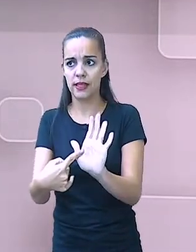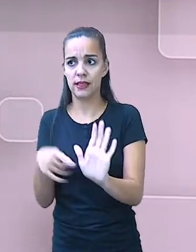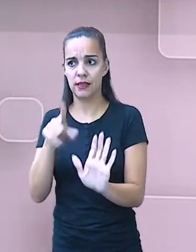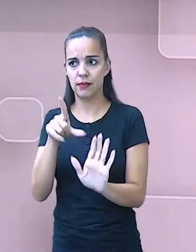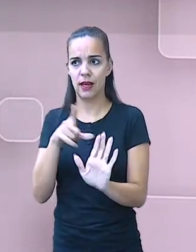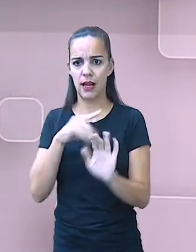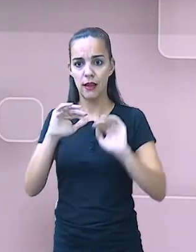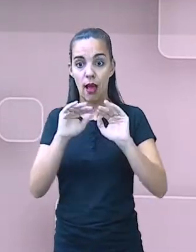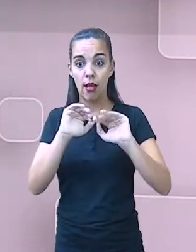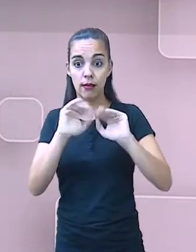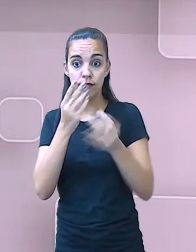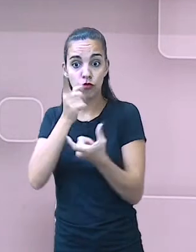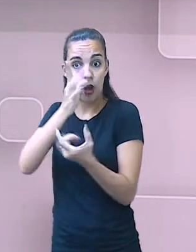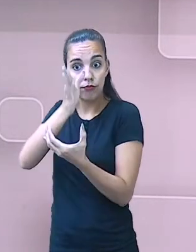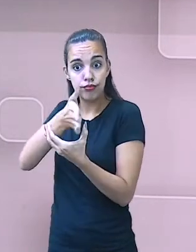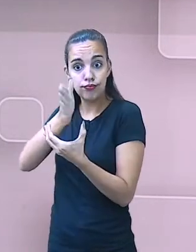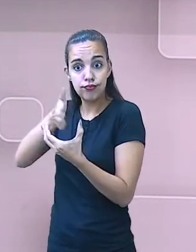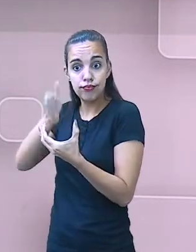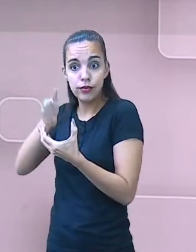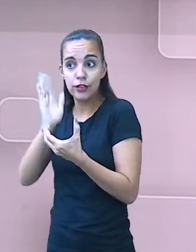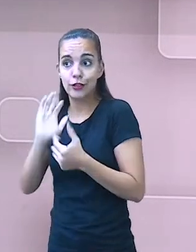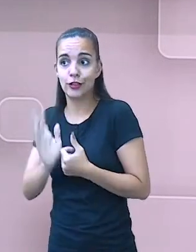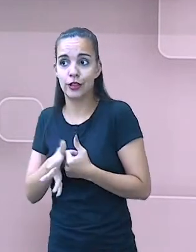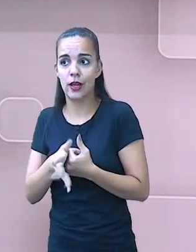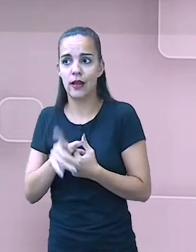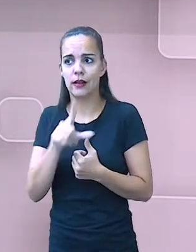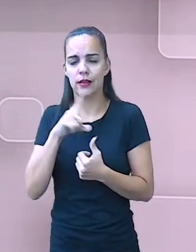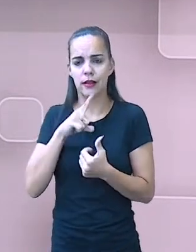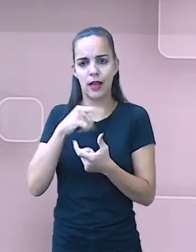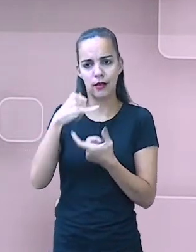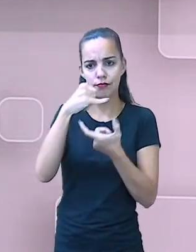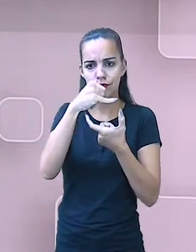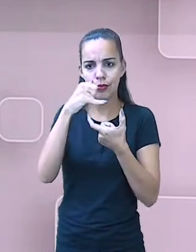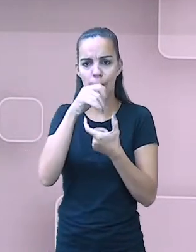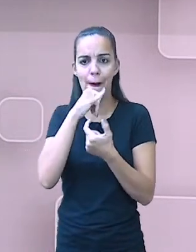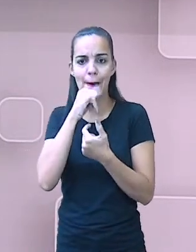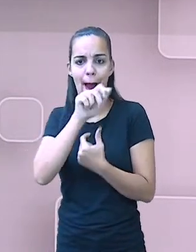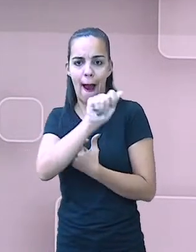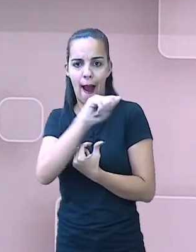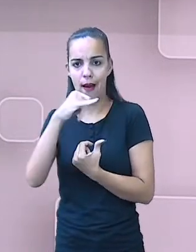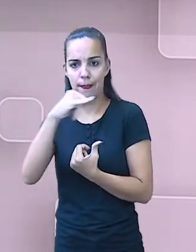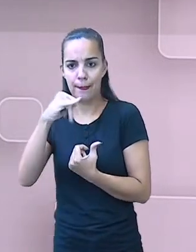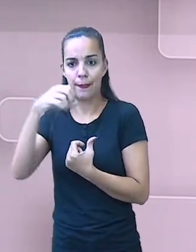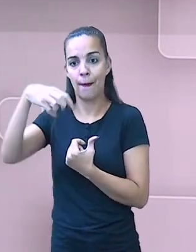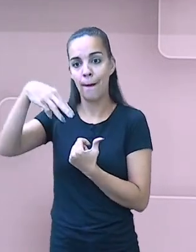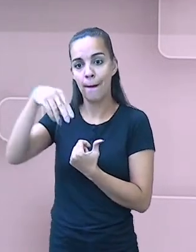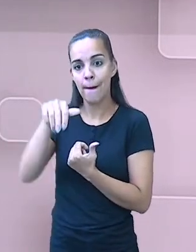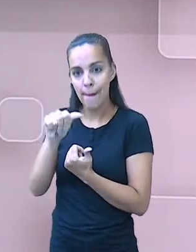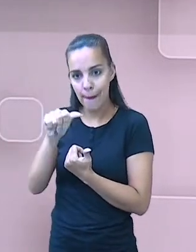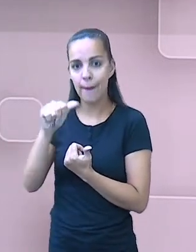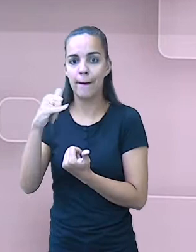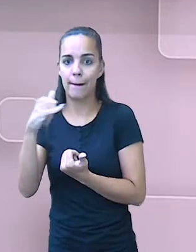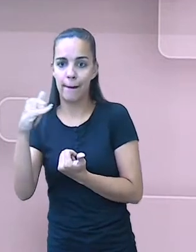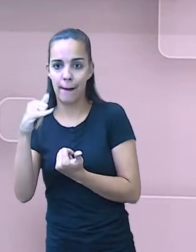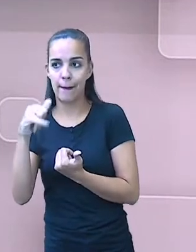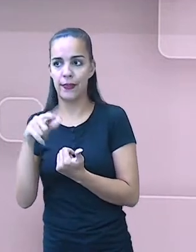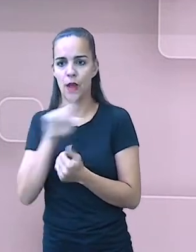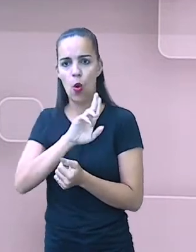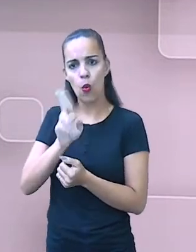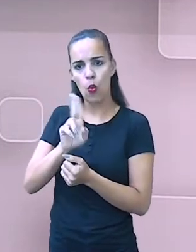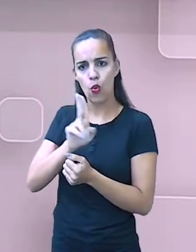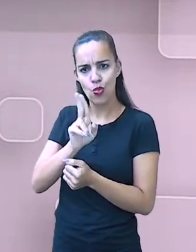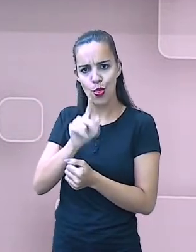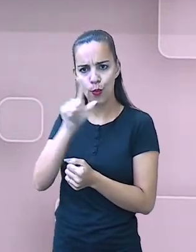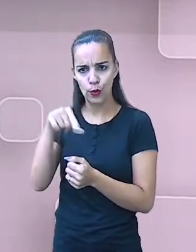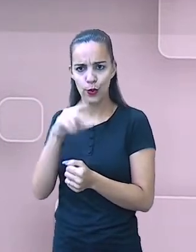ela separada, tem um tracinho entre as sílabas. Esse tracinho é chamado de